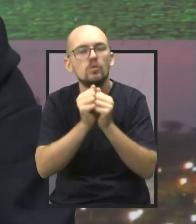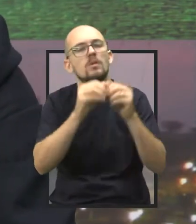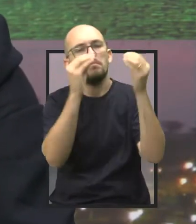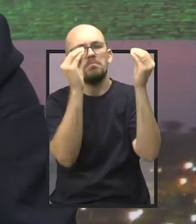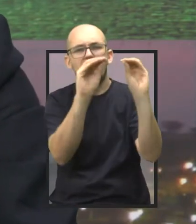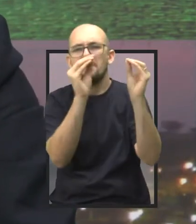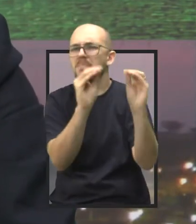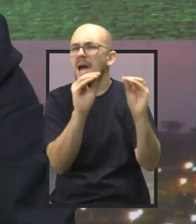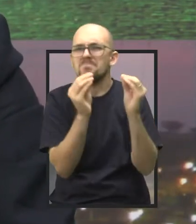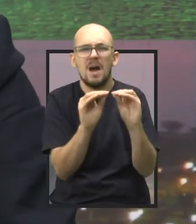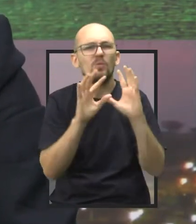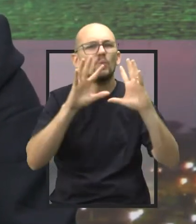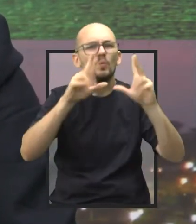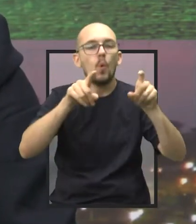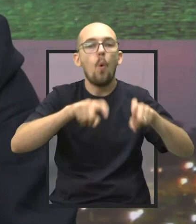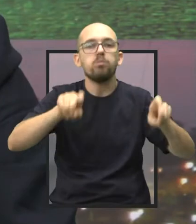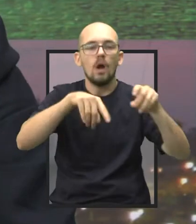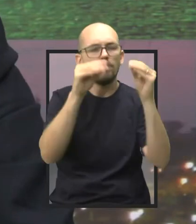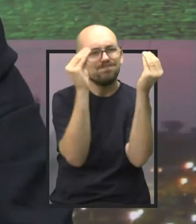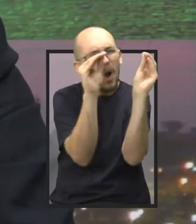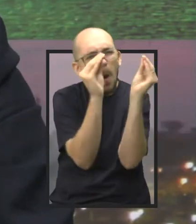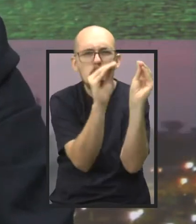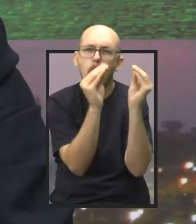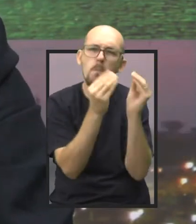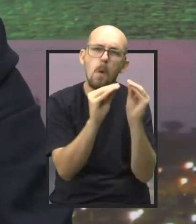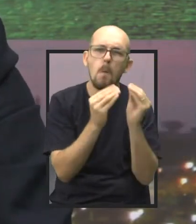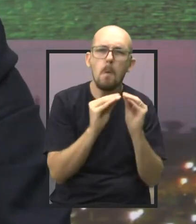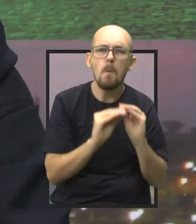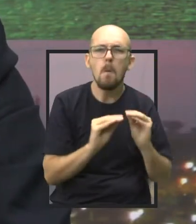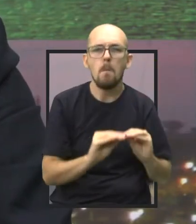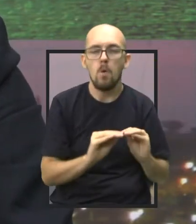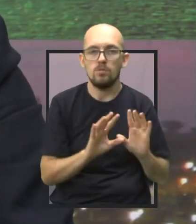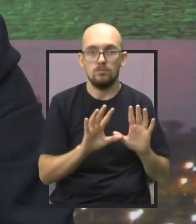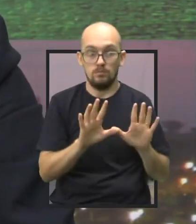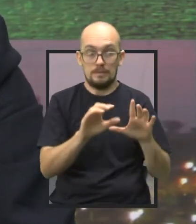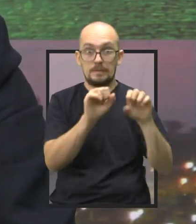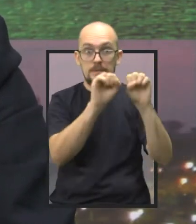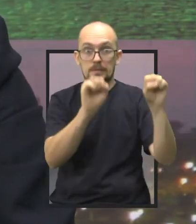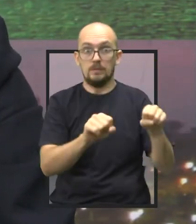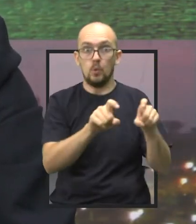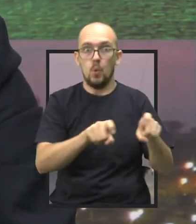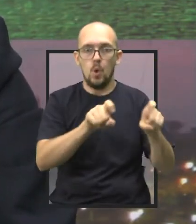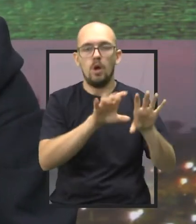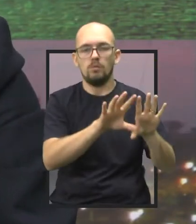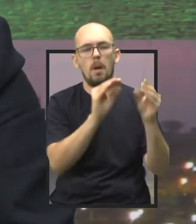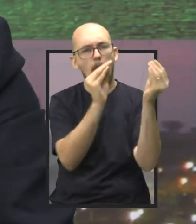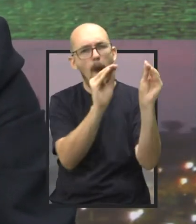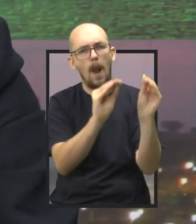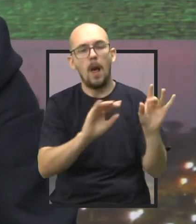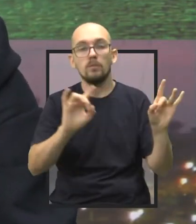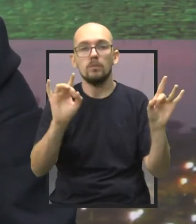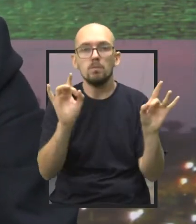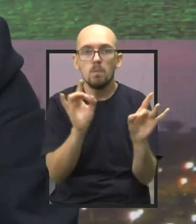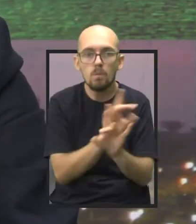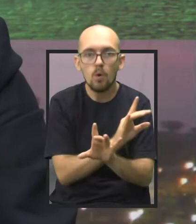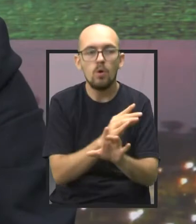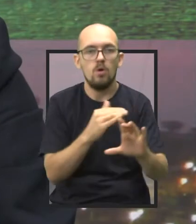né? Então ela preenche toda a composição familiar dela lá. E com relação a isso, a gente tem o